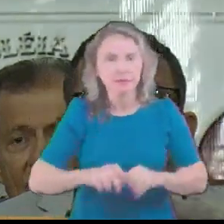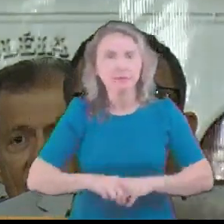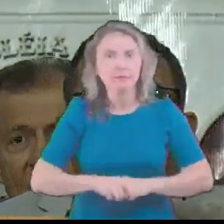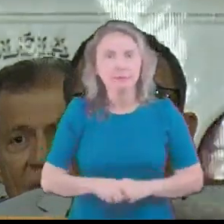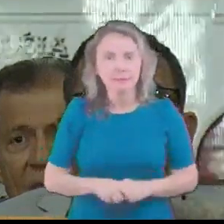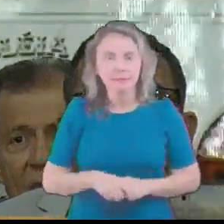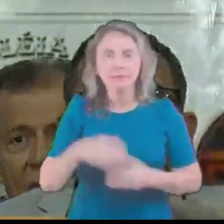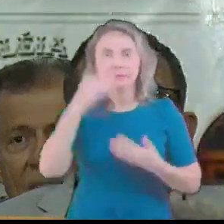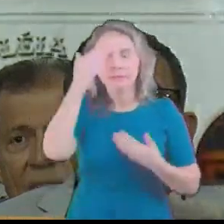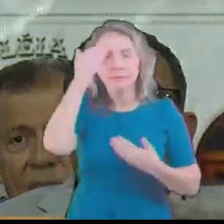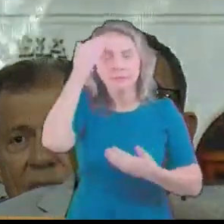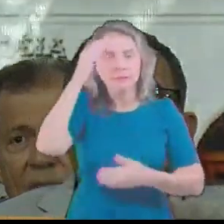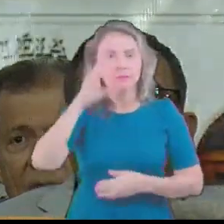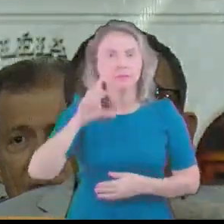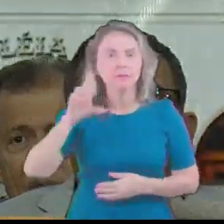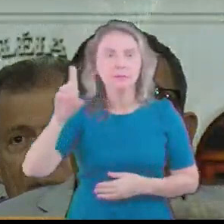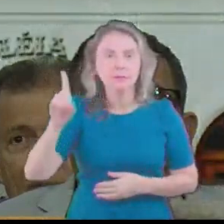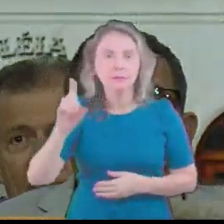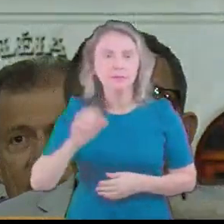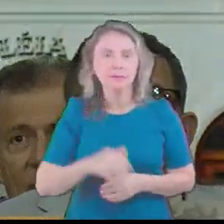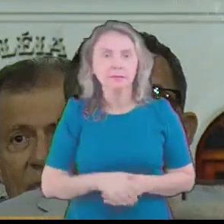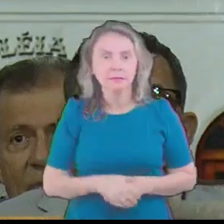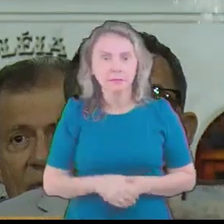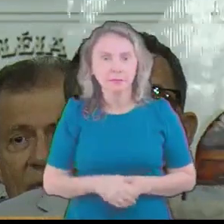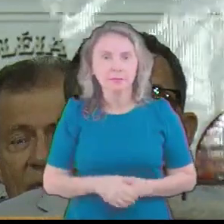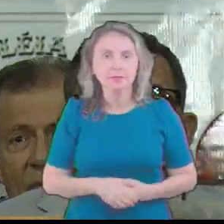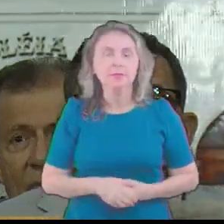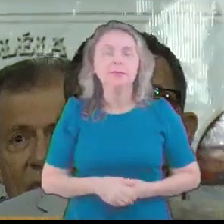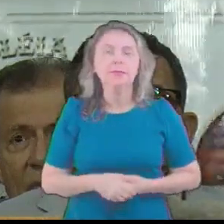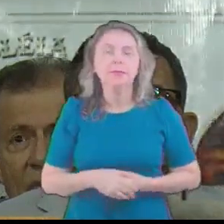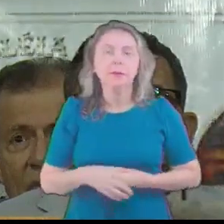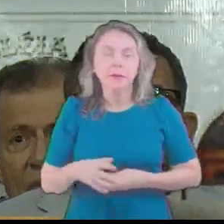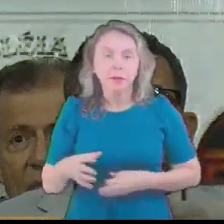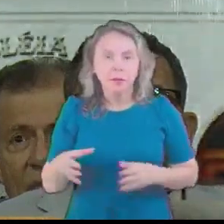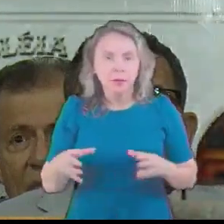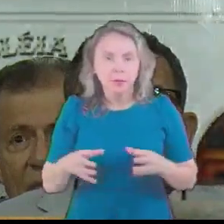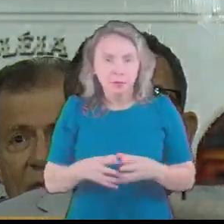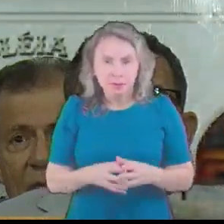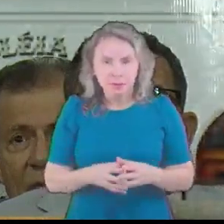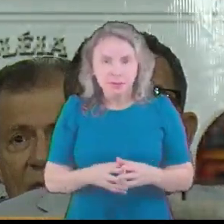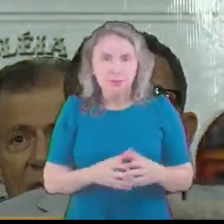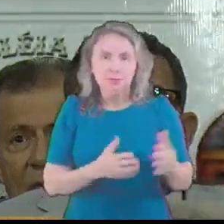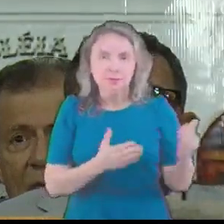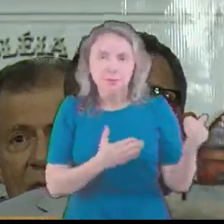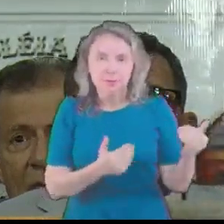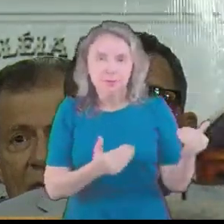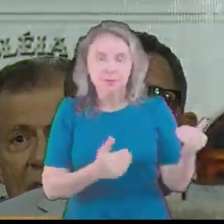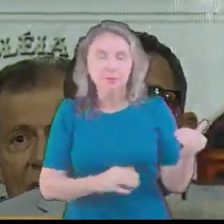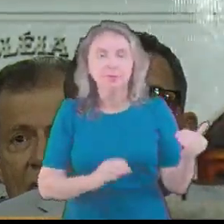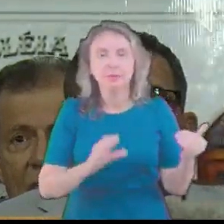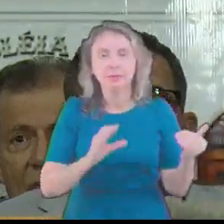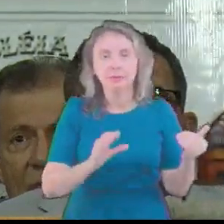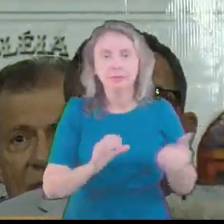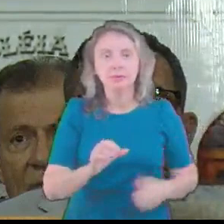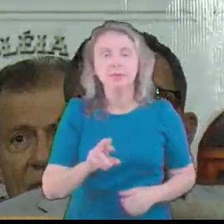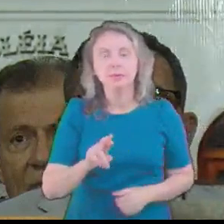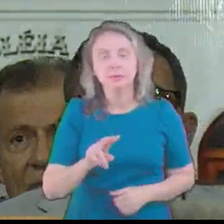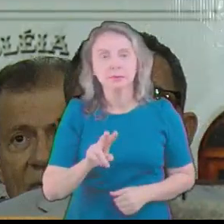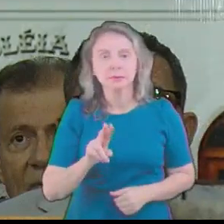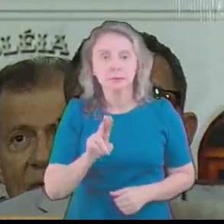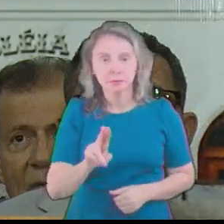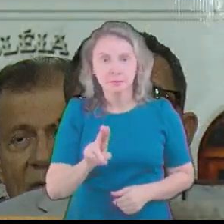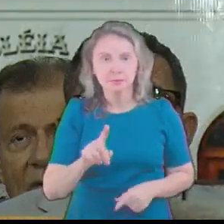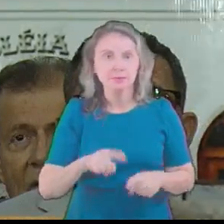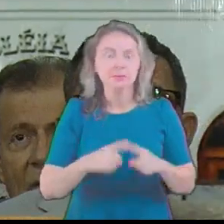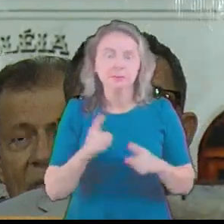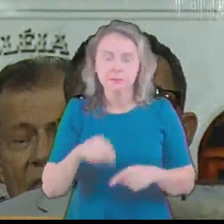Louvar a Deus pelos jovens que fazem parte da CRU. Eles são CRU só no nome, mas são crentes mesmo, né?